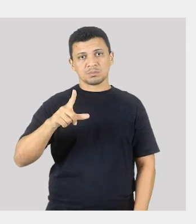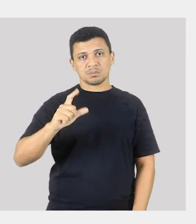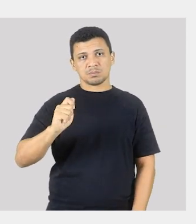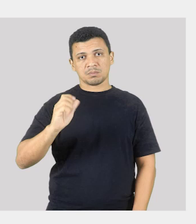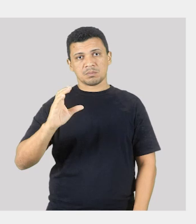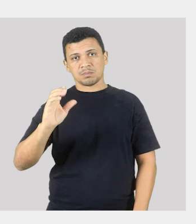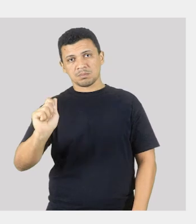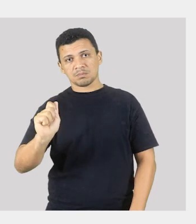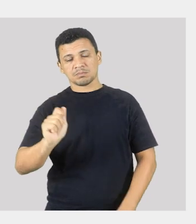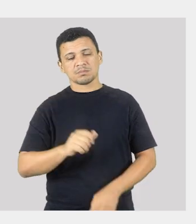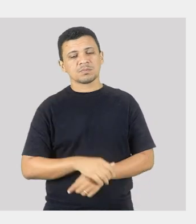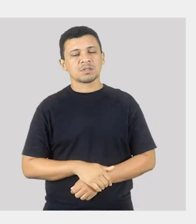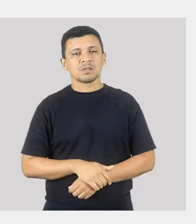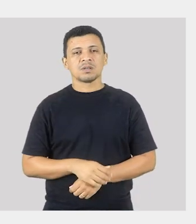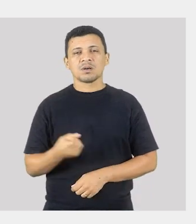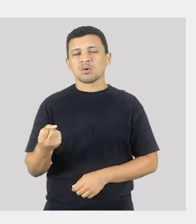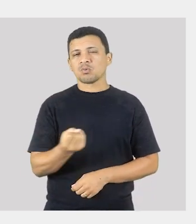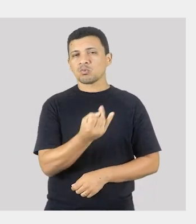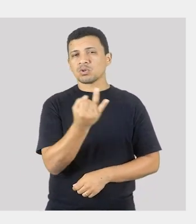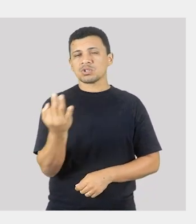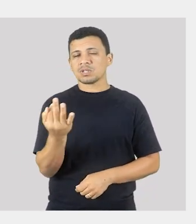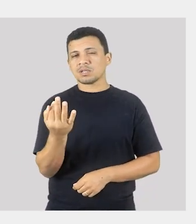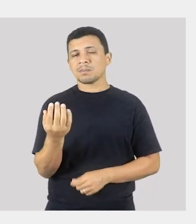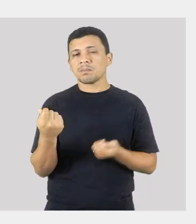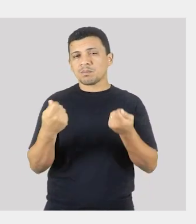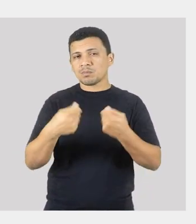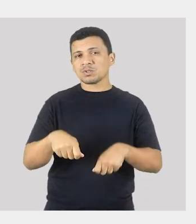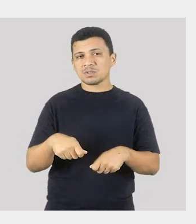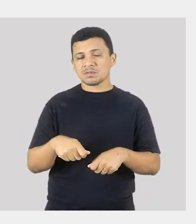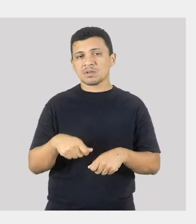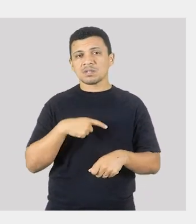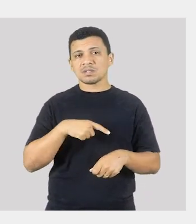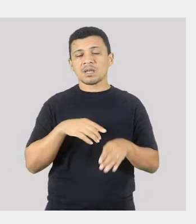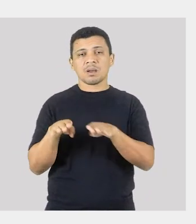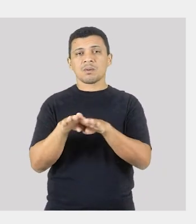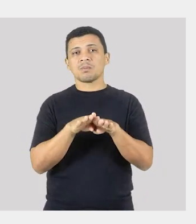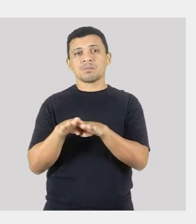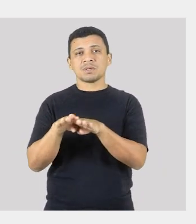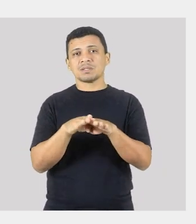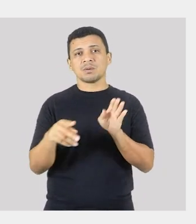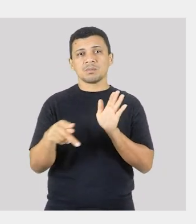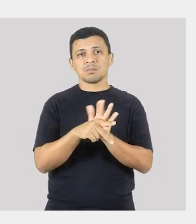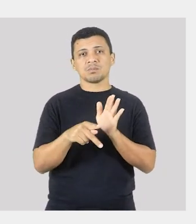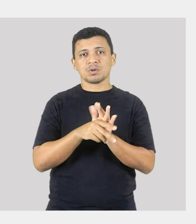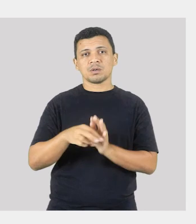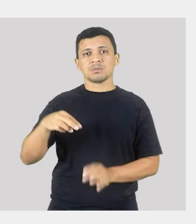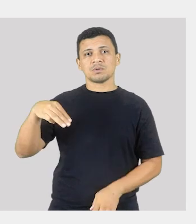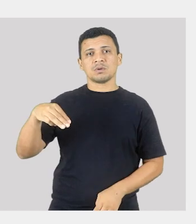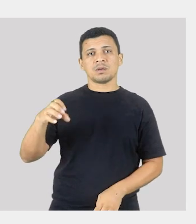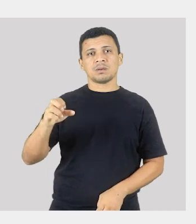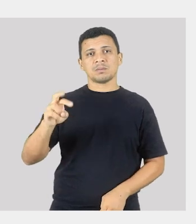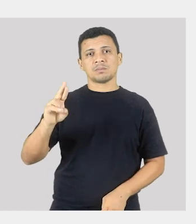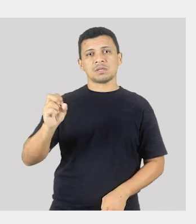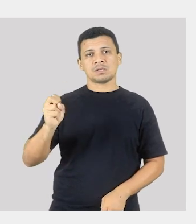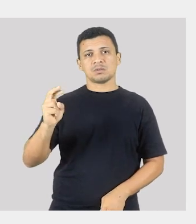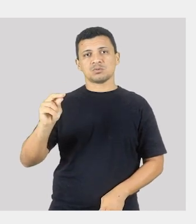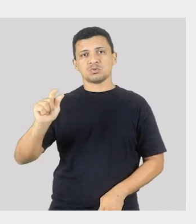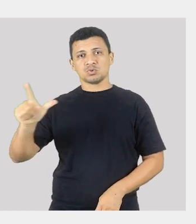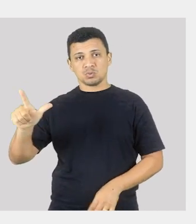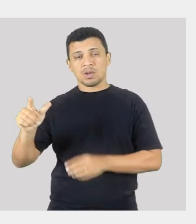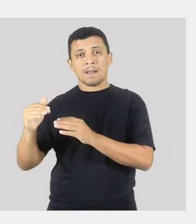Dessa forma, o número de placas possíveis no padrão Mercosul brasileiro de automóveis é maior que